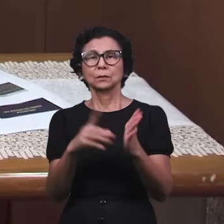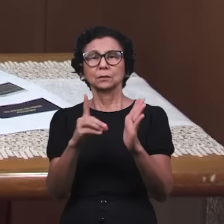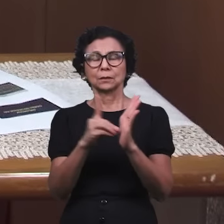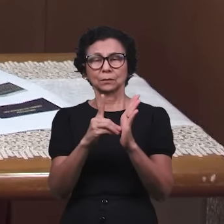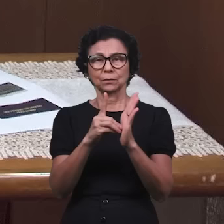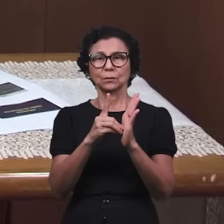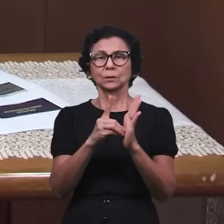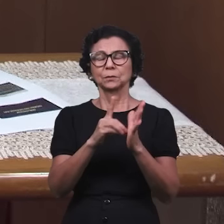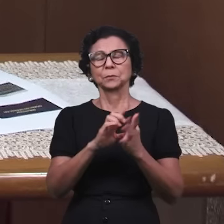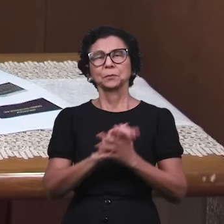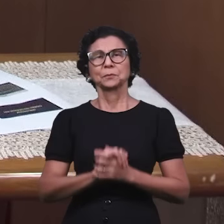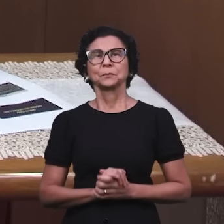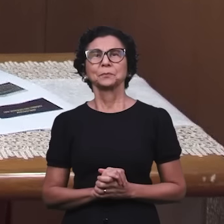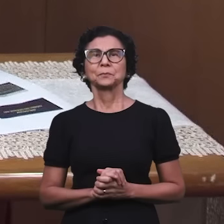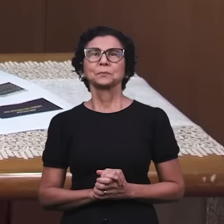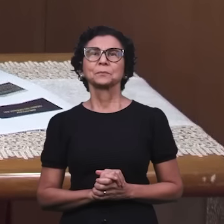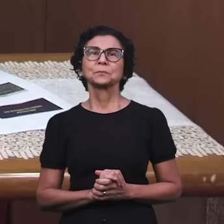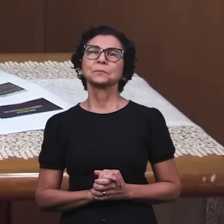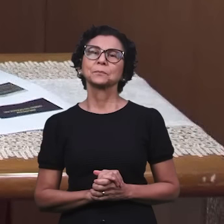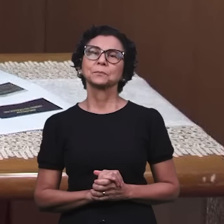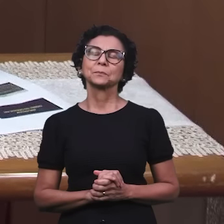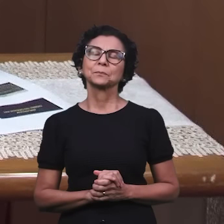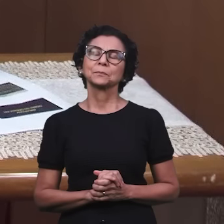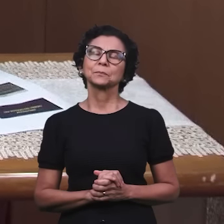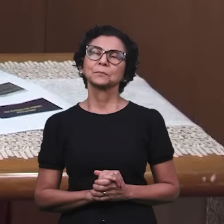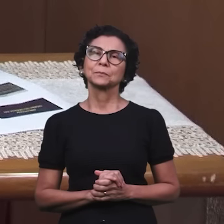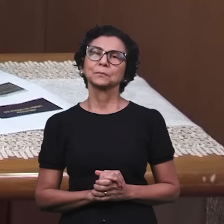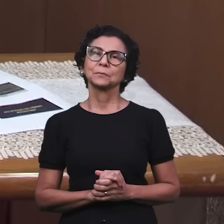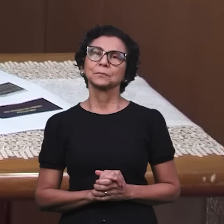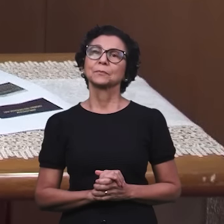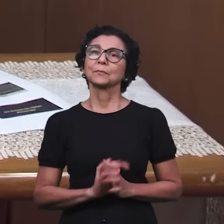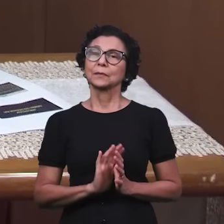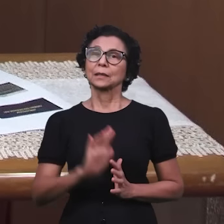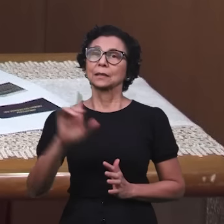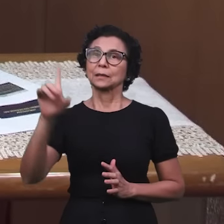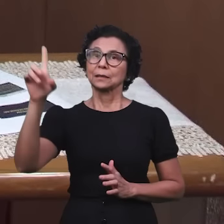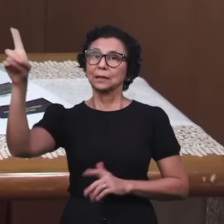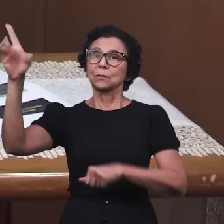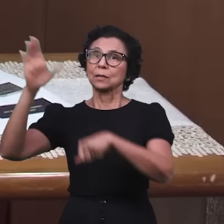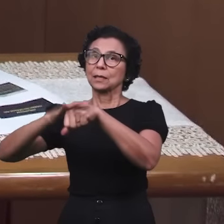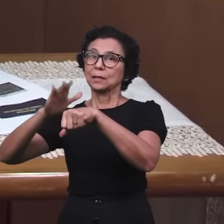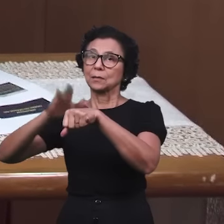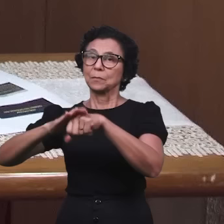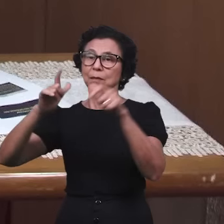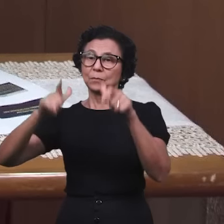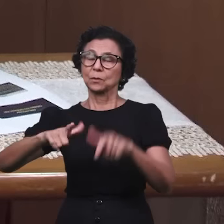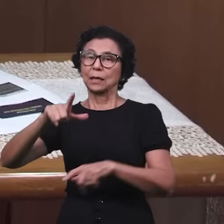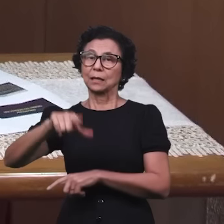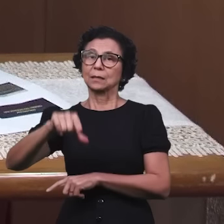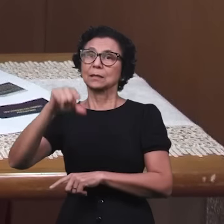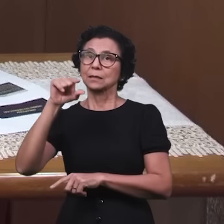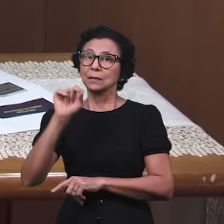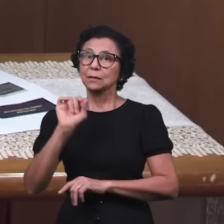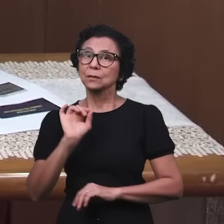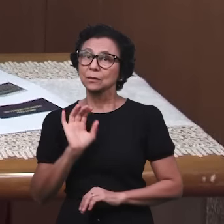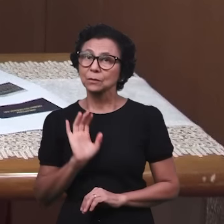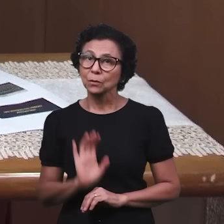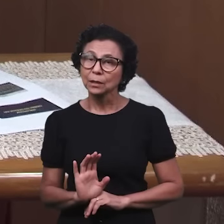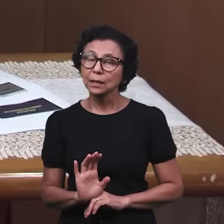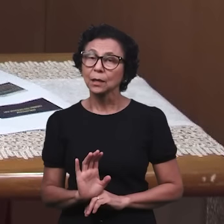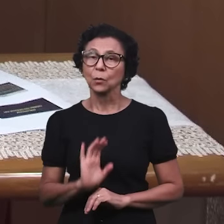Deuteronômio, nós estamos falando que Deus escolheu este lugar. Davi foi a este lugar,